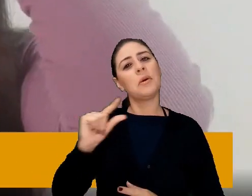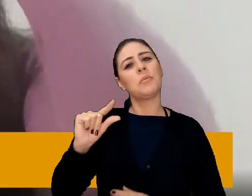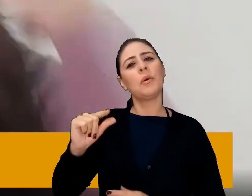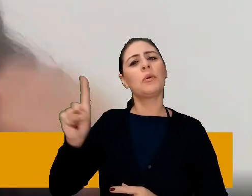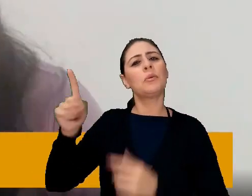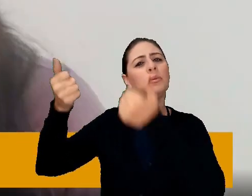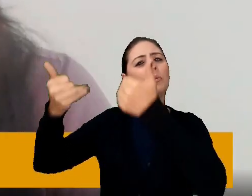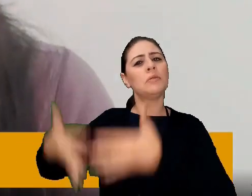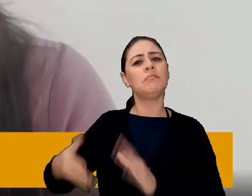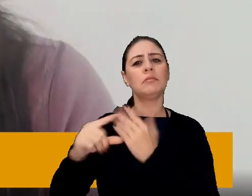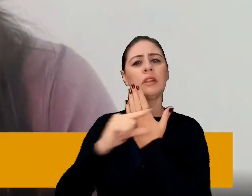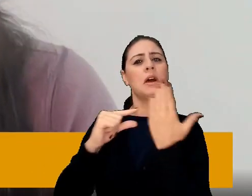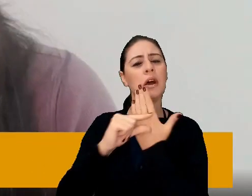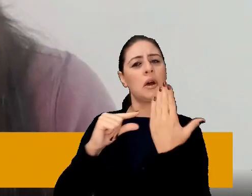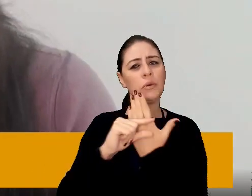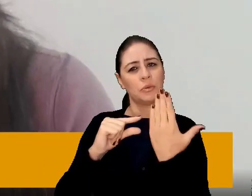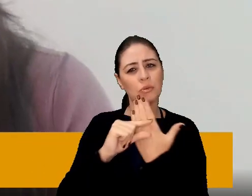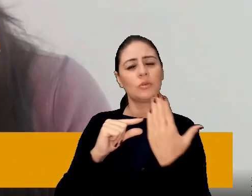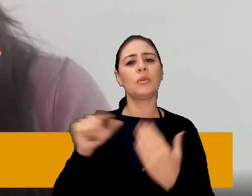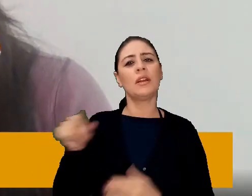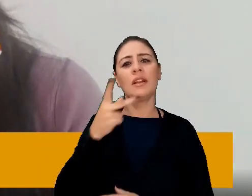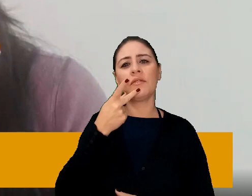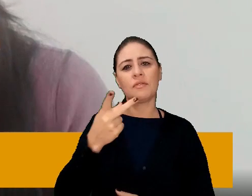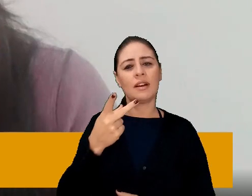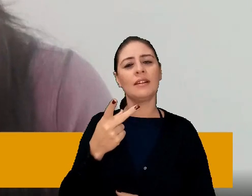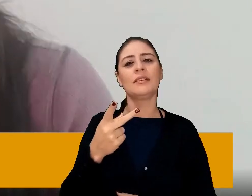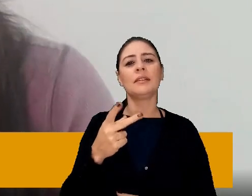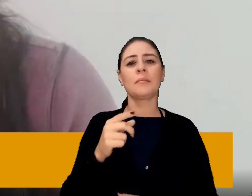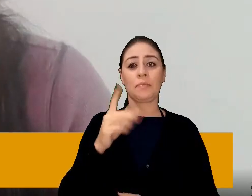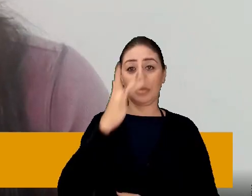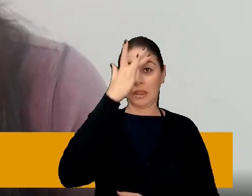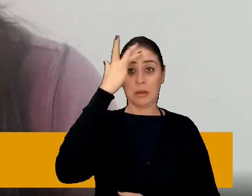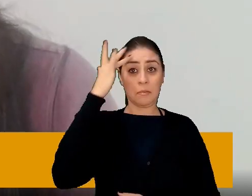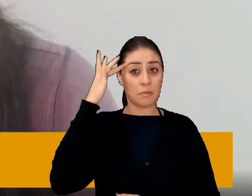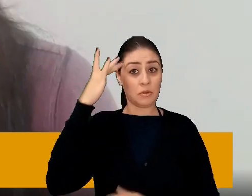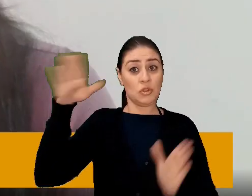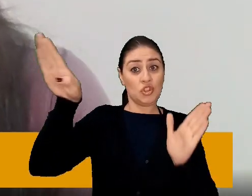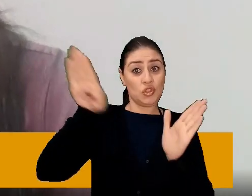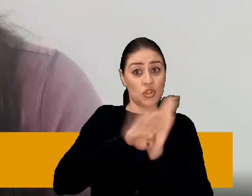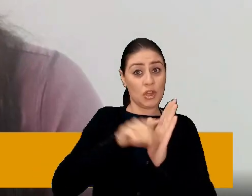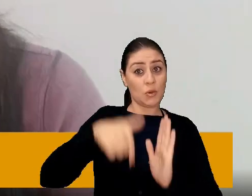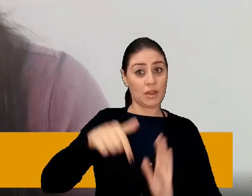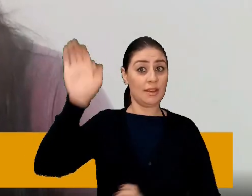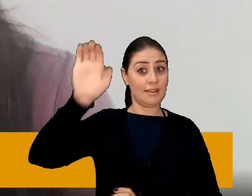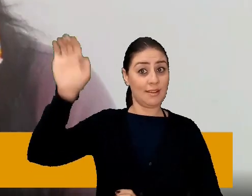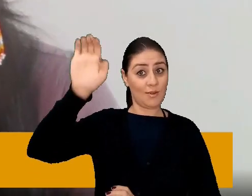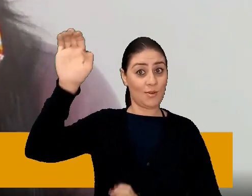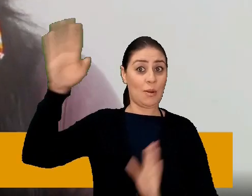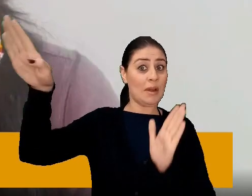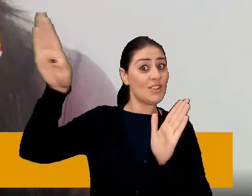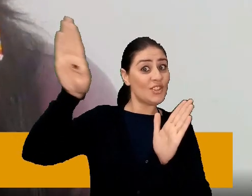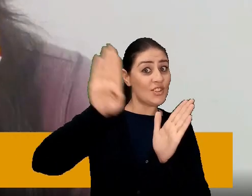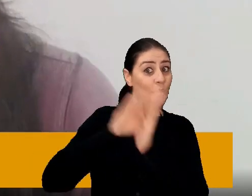pegar um pouquinho da fala do Krená. O que acontece? Quando essa galera que chegou aqui na nossa praia, essa